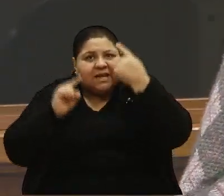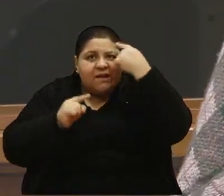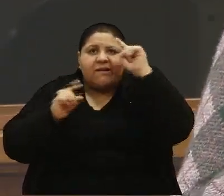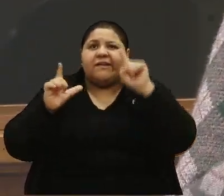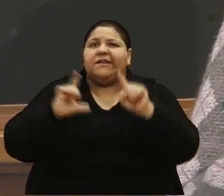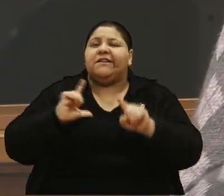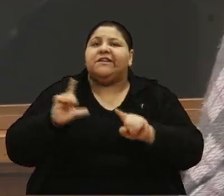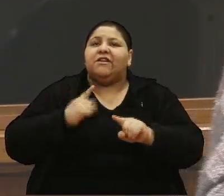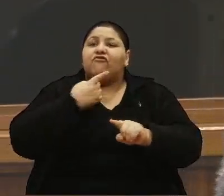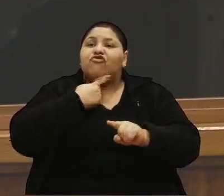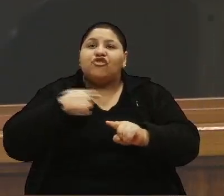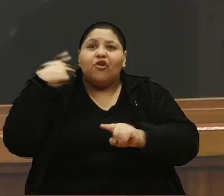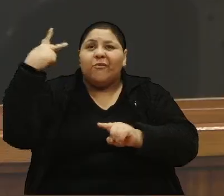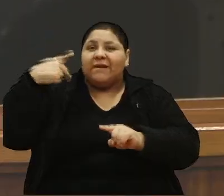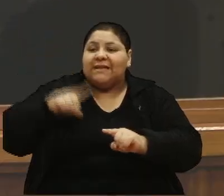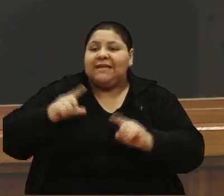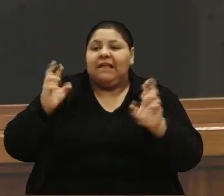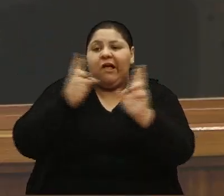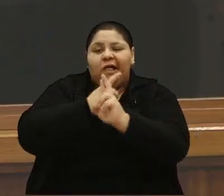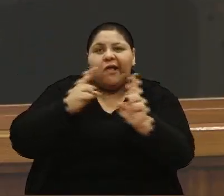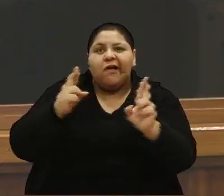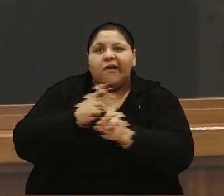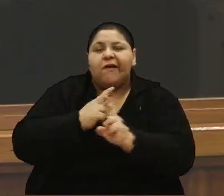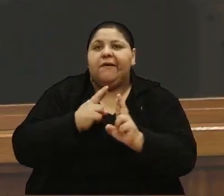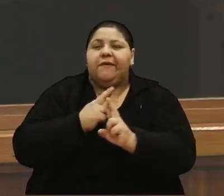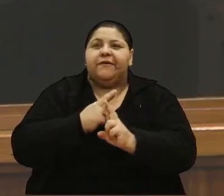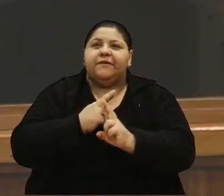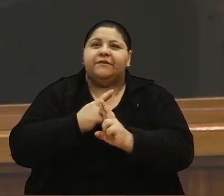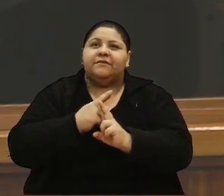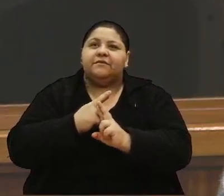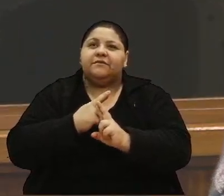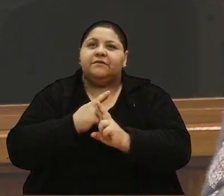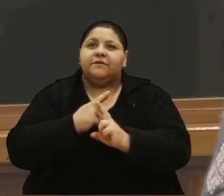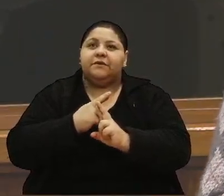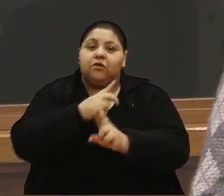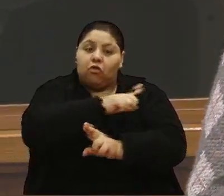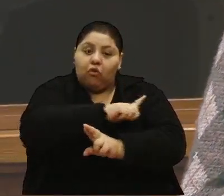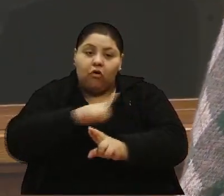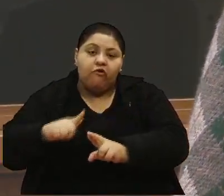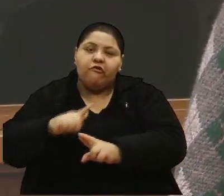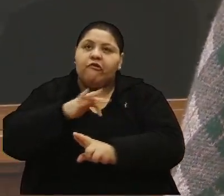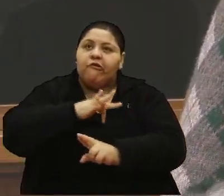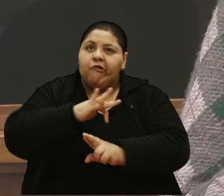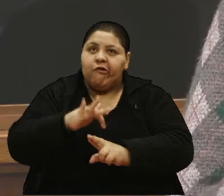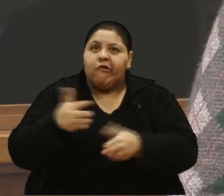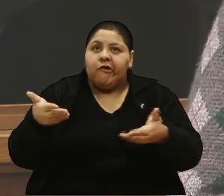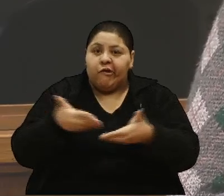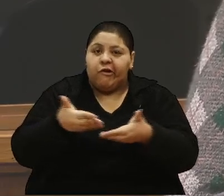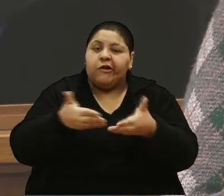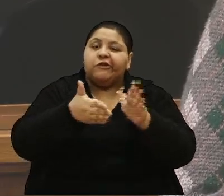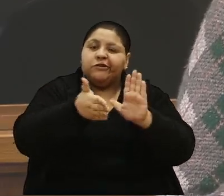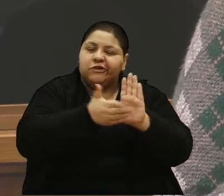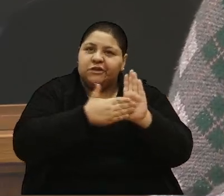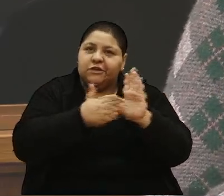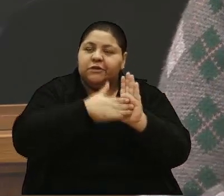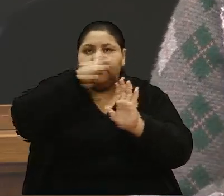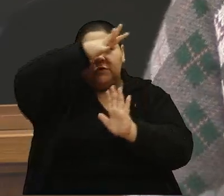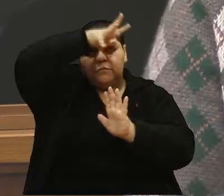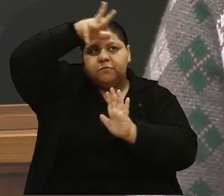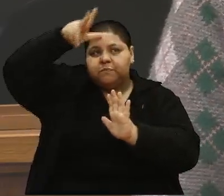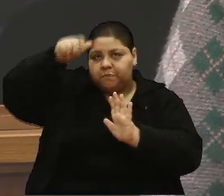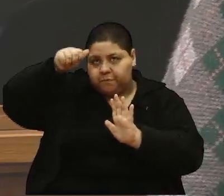ter vontade política, tem que ter relação com essas coisas que o governo federal está propiciando para os